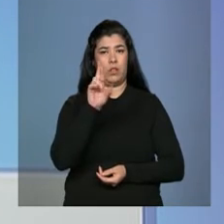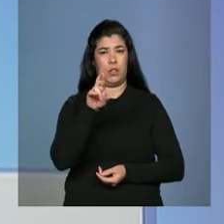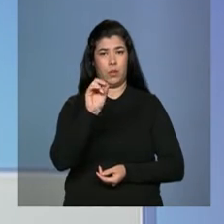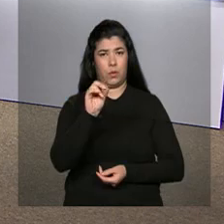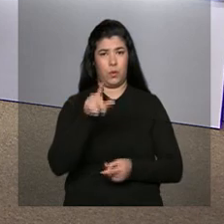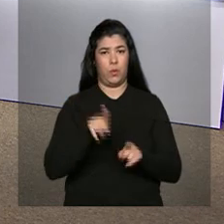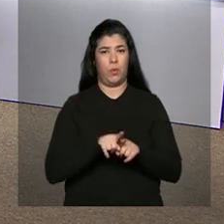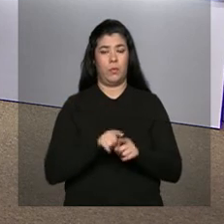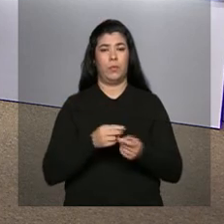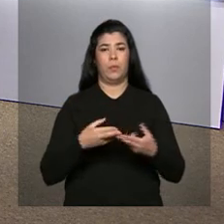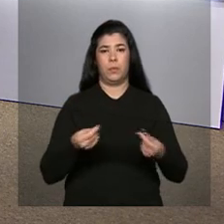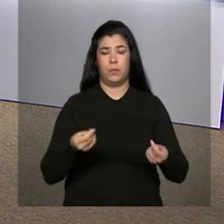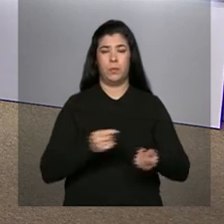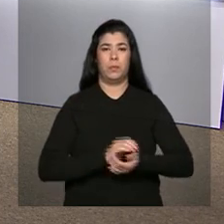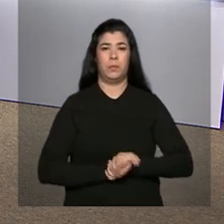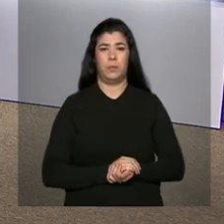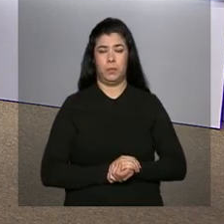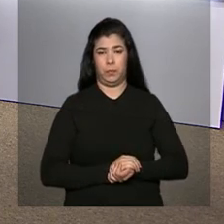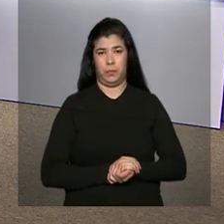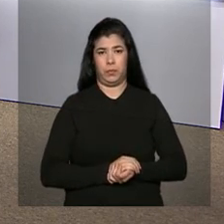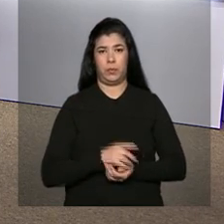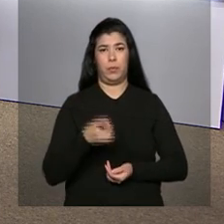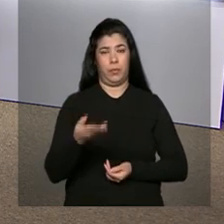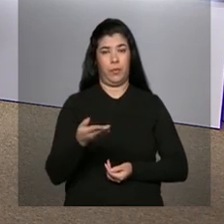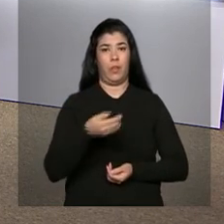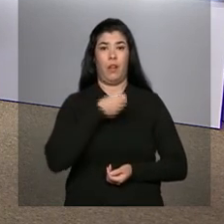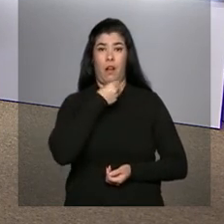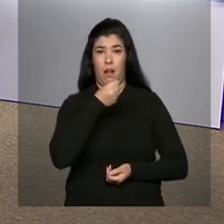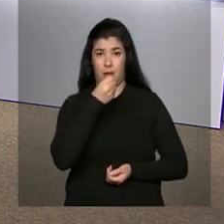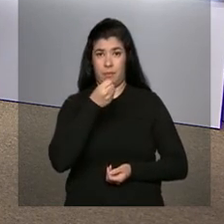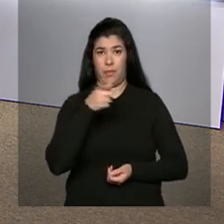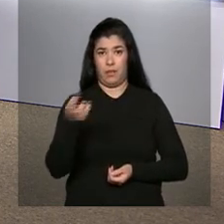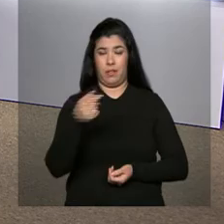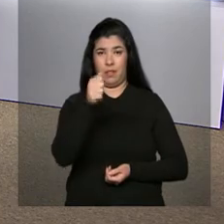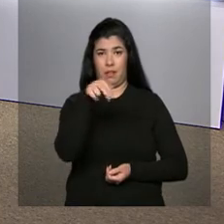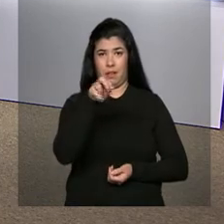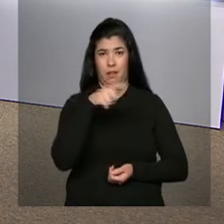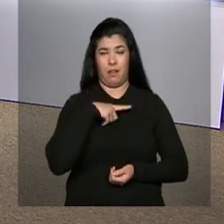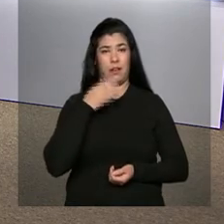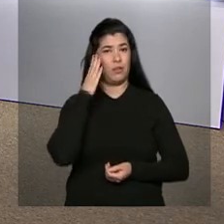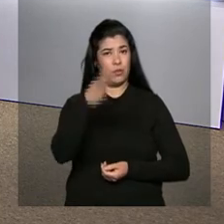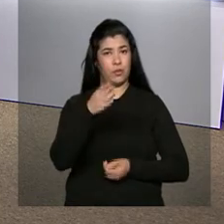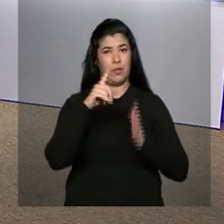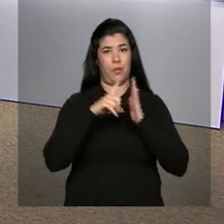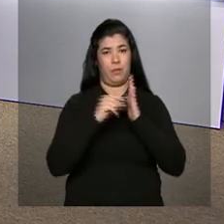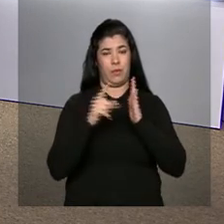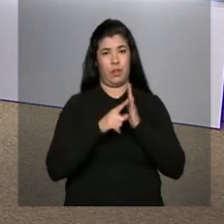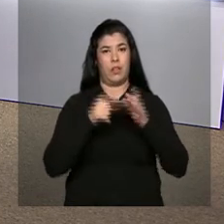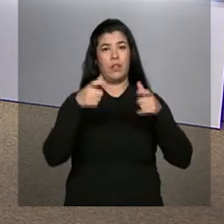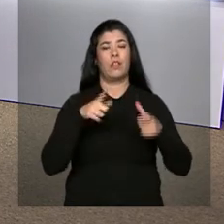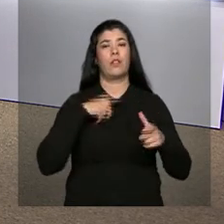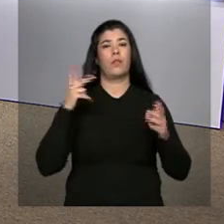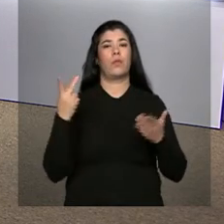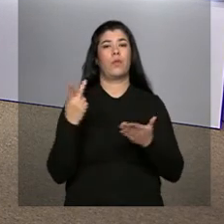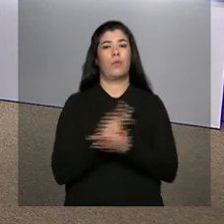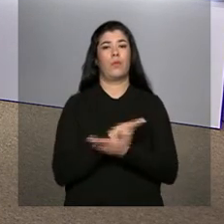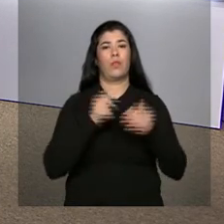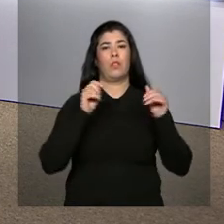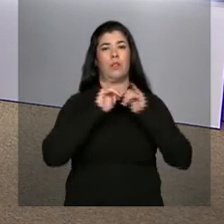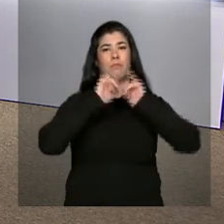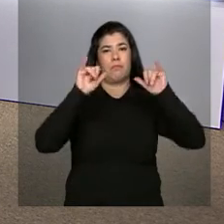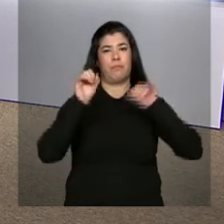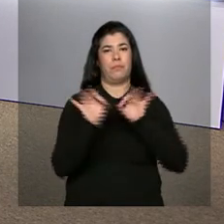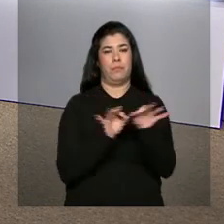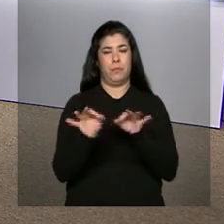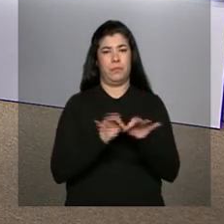do mundo. E a repórter Ana Gabriela Salles tem mais informações direto do Palácio do Planalto, onde será o lançamento do plano.